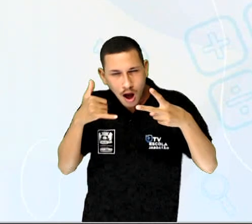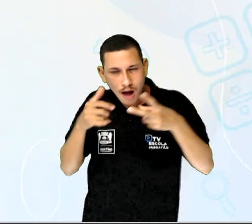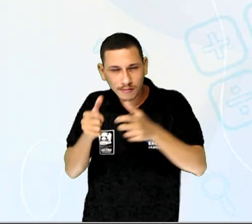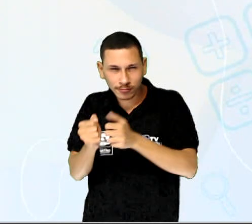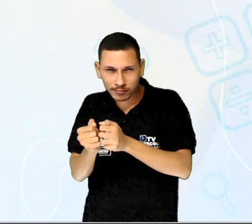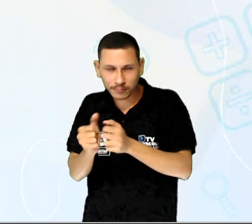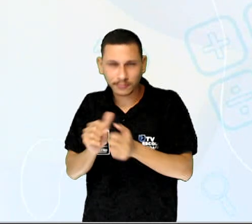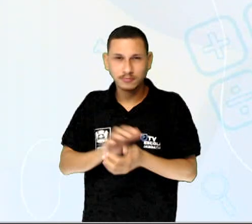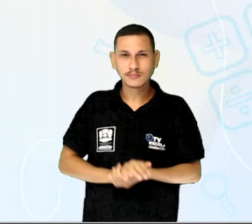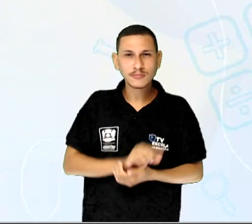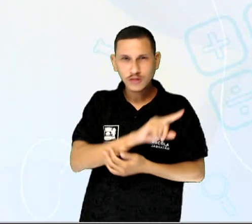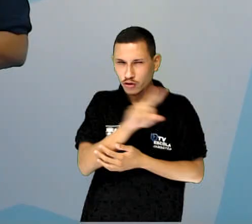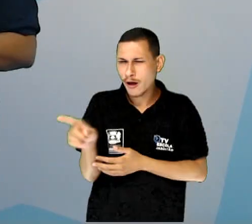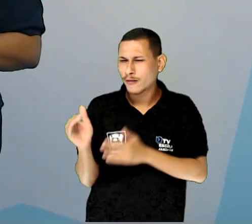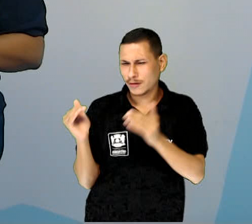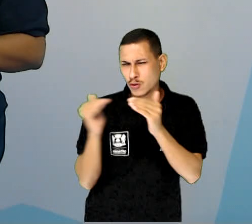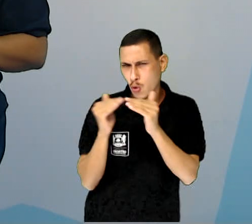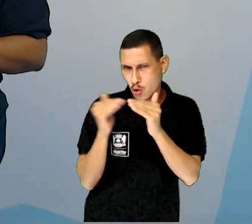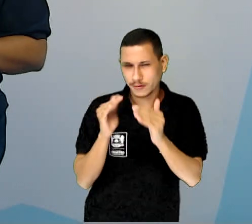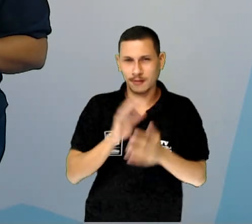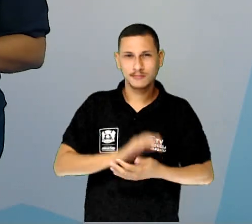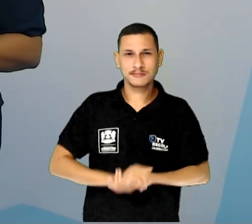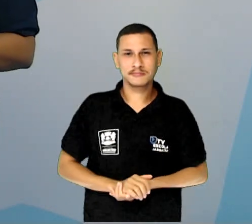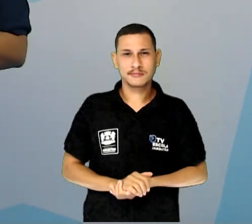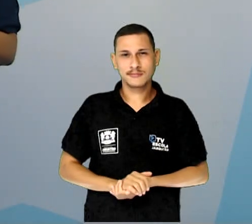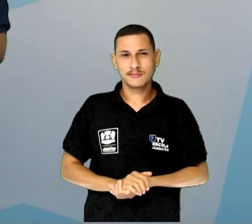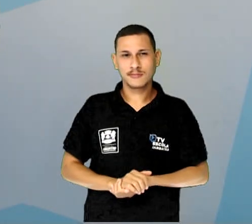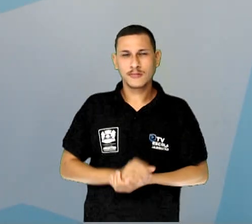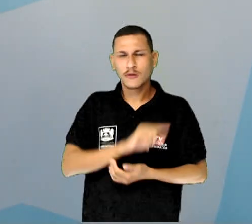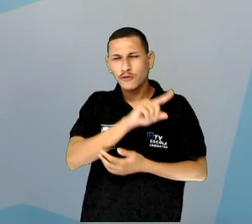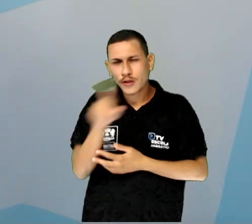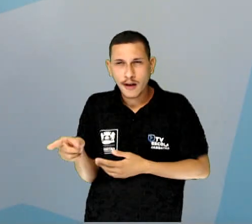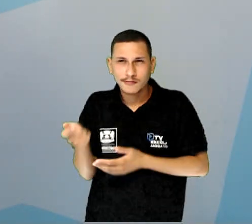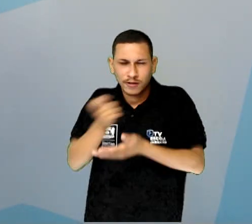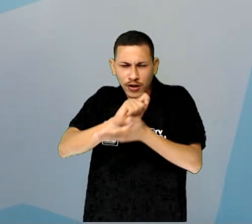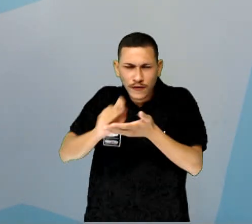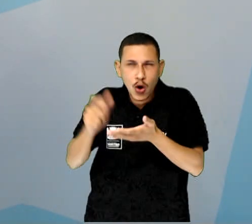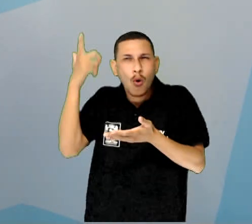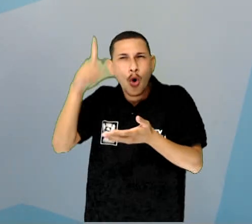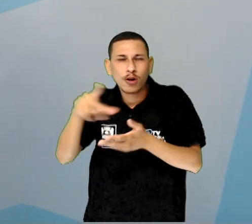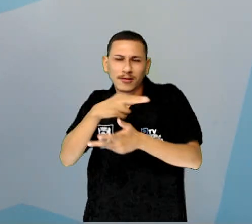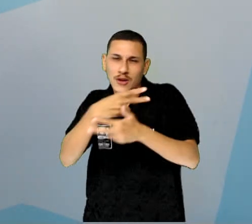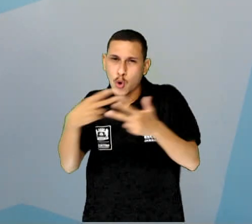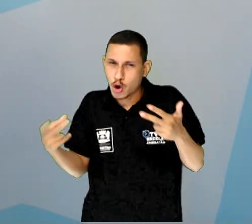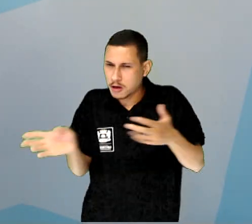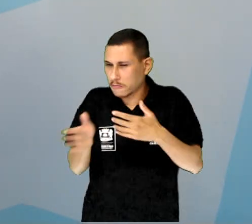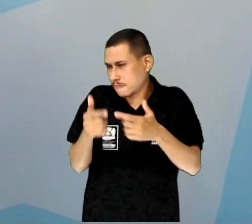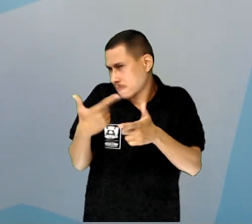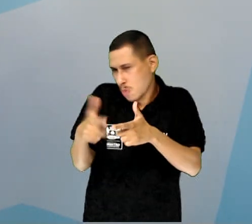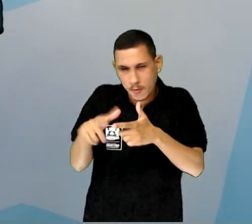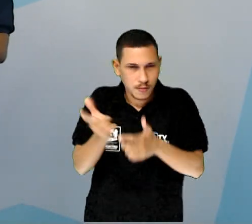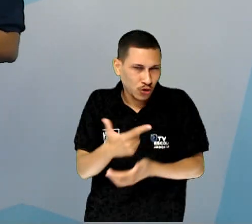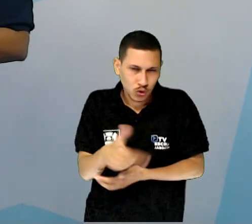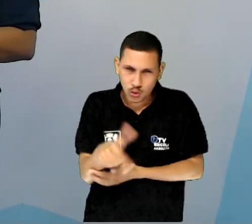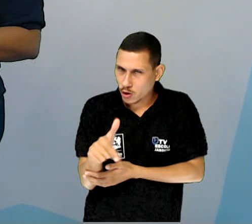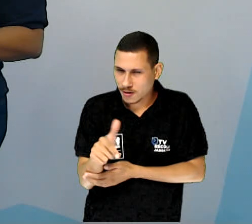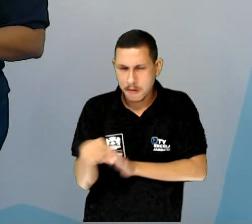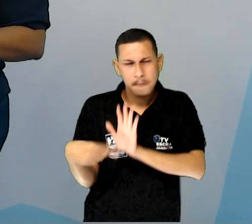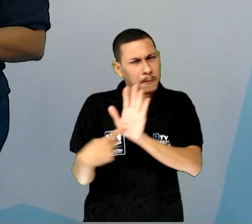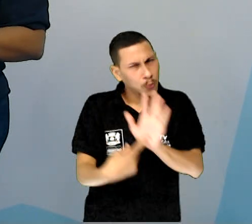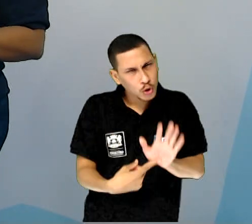celular. Vocês concordam? Mesmo que vocês tenham colocado outra coisa, não tem problema. Eu trouxe